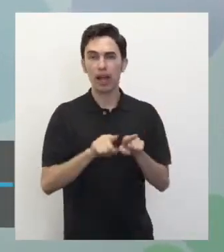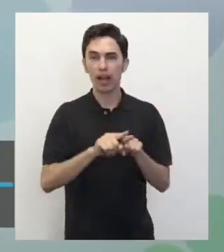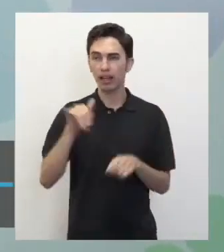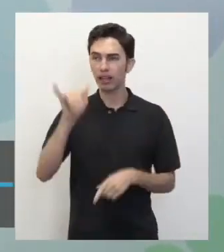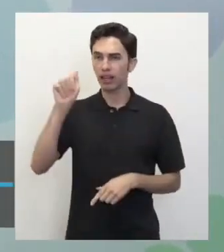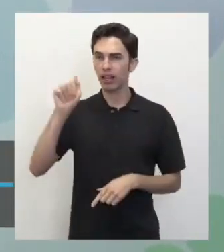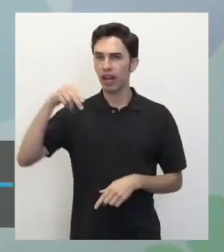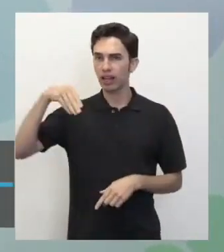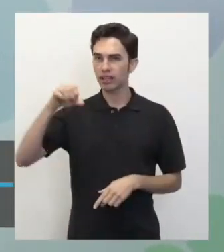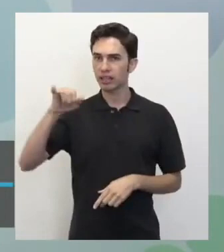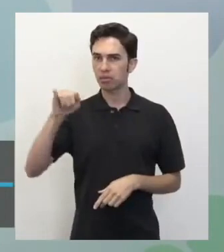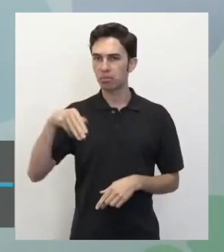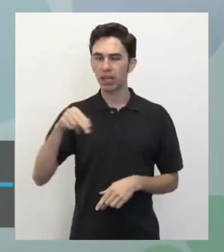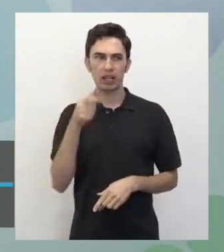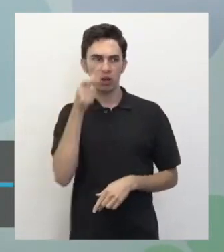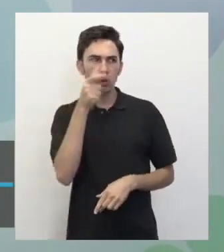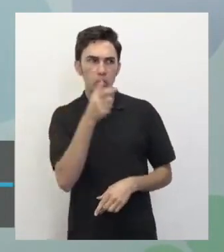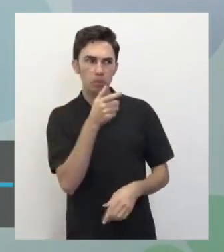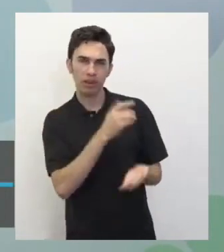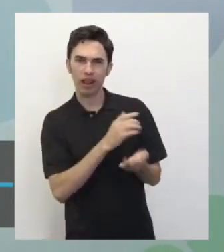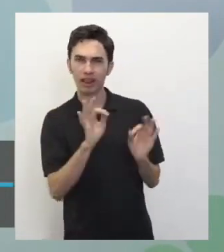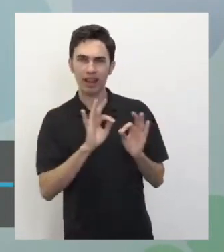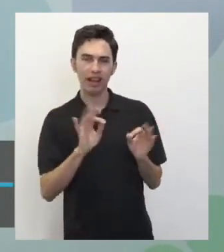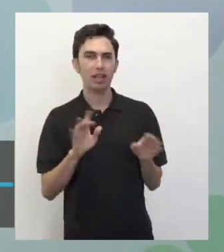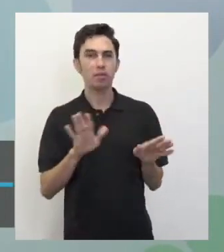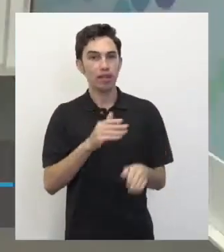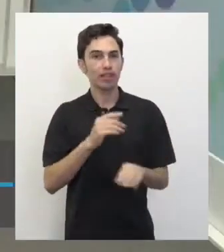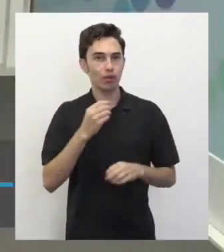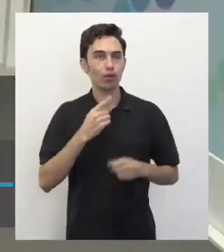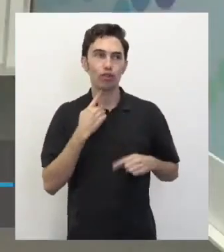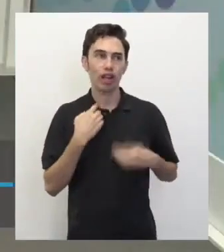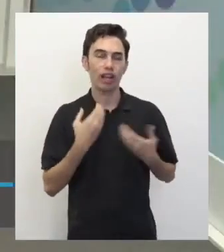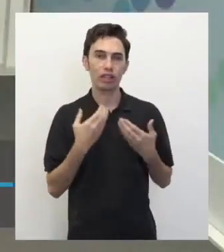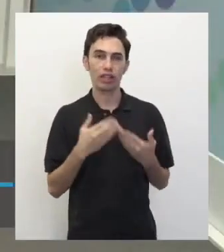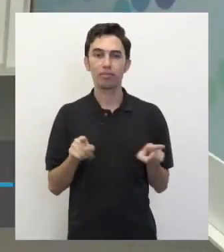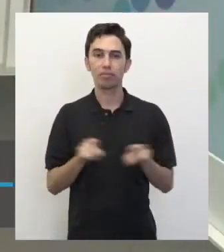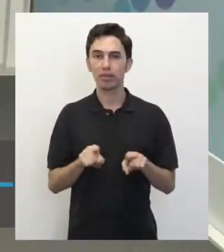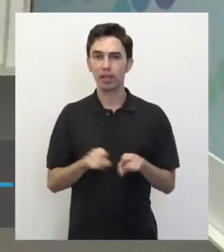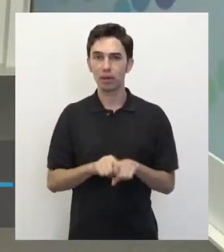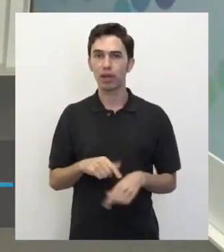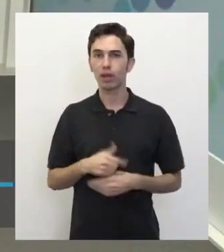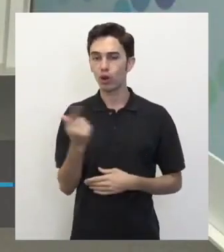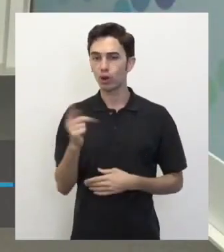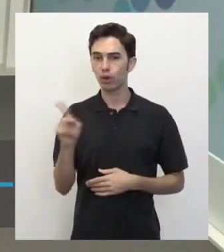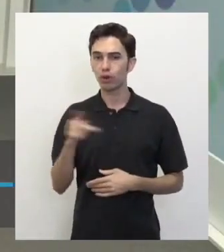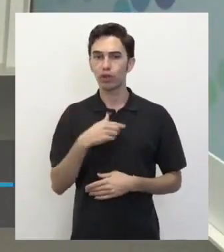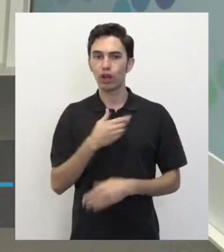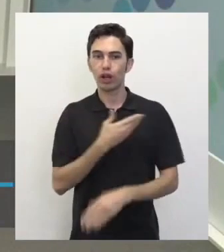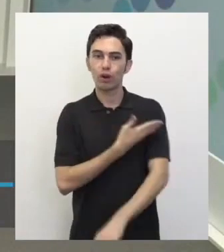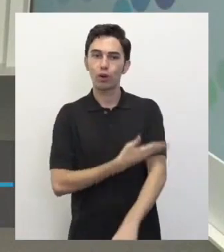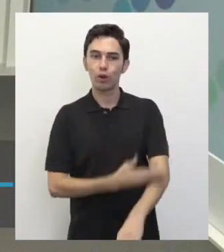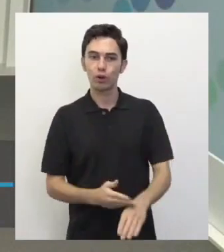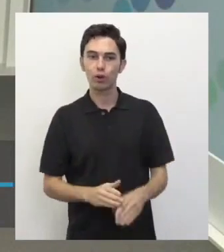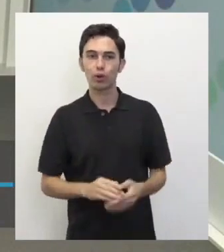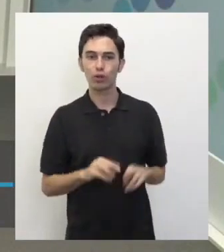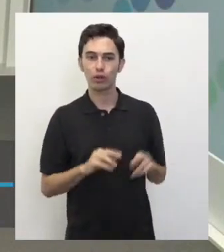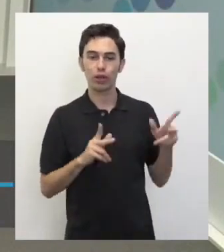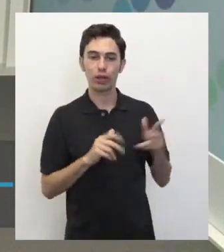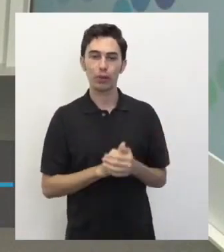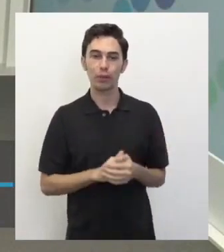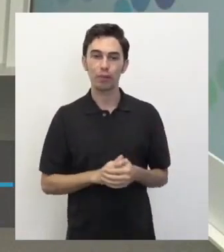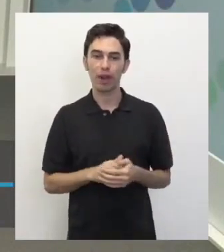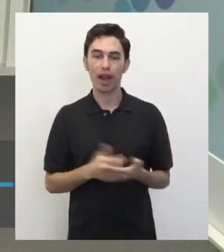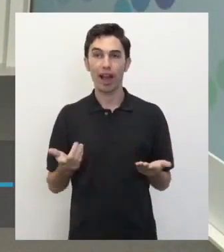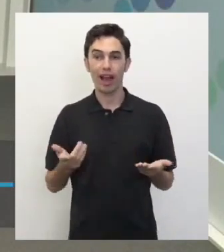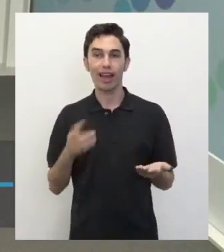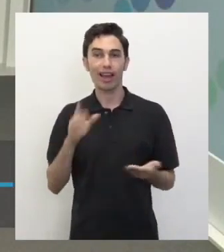ao hábito. E a Ana Carolina fala que é igual a professora de português, gente. Nossa, isso é bem legal. Olha só. Não, a Clara tá falando Feliz Dia dos